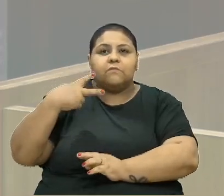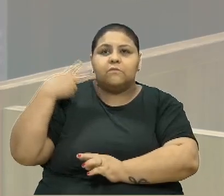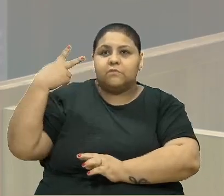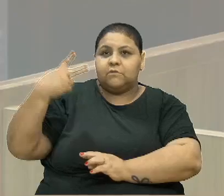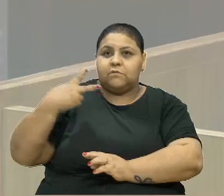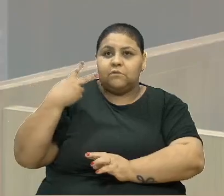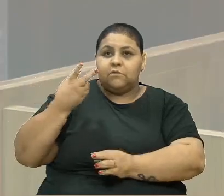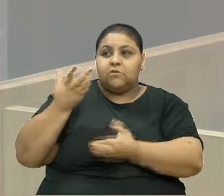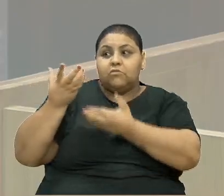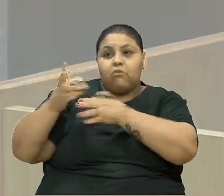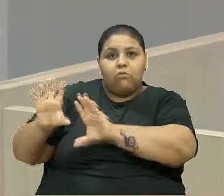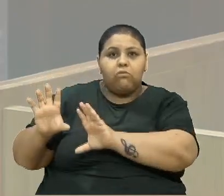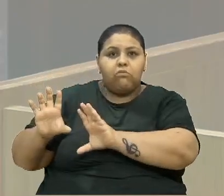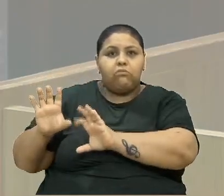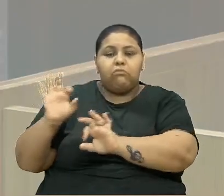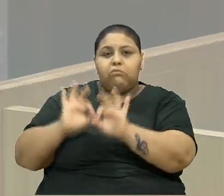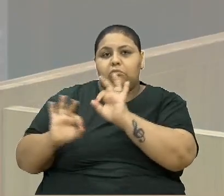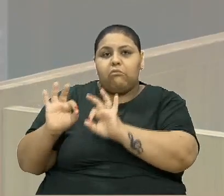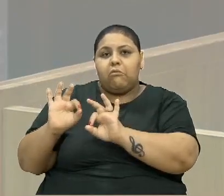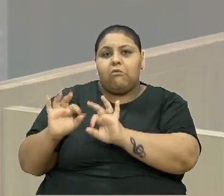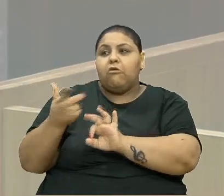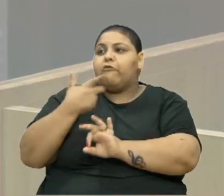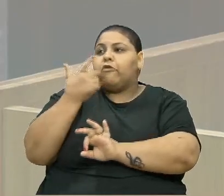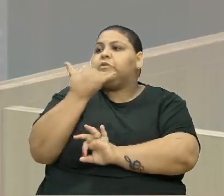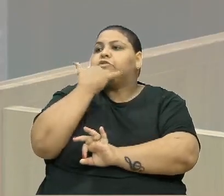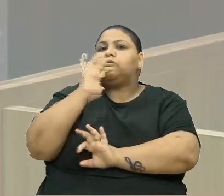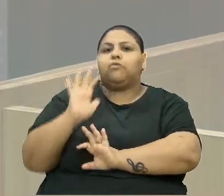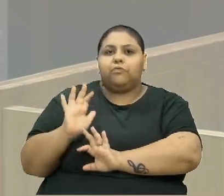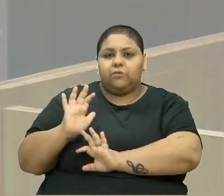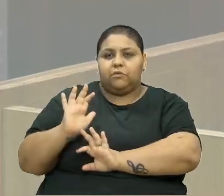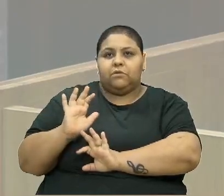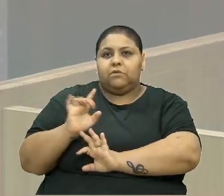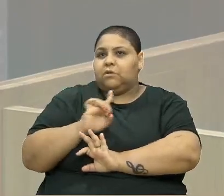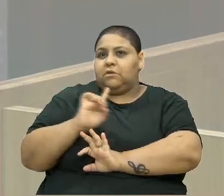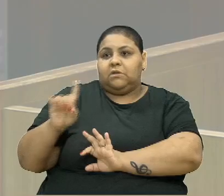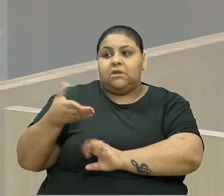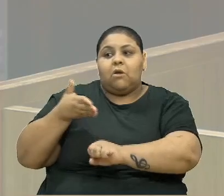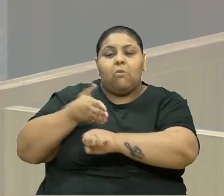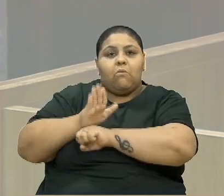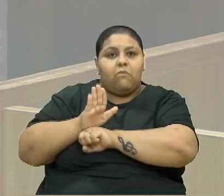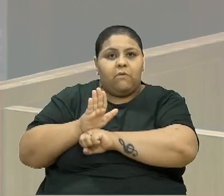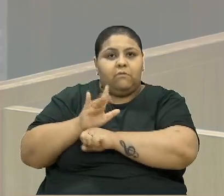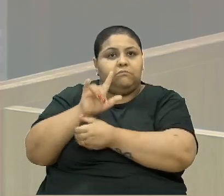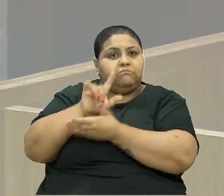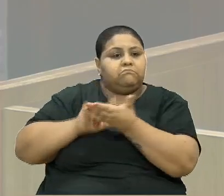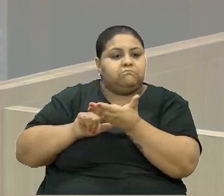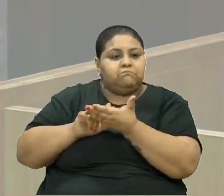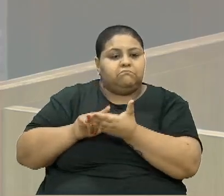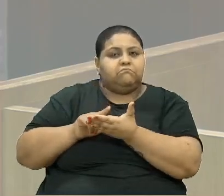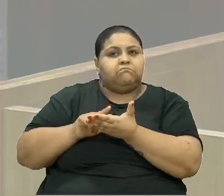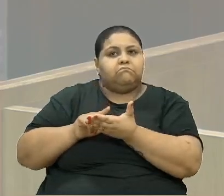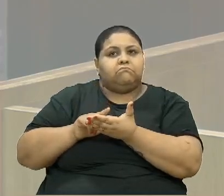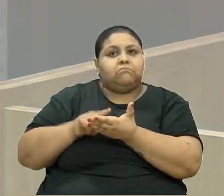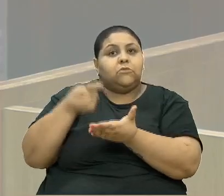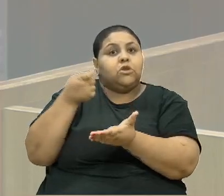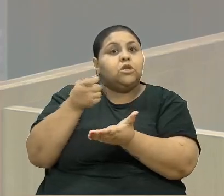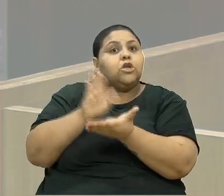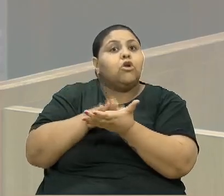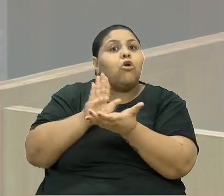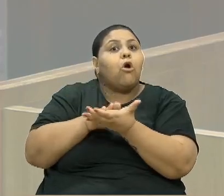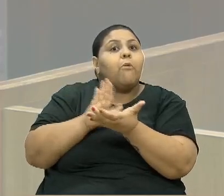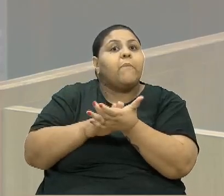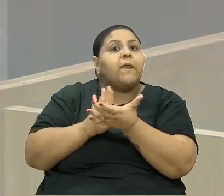estão rejeitando ou que estão arrumando alguma desculpa para que não seja aprovado esses documentos, que cobrem